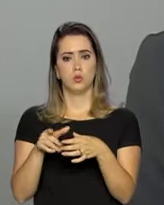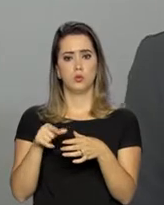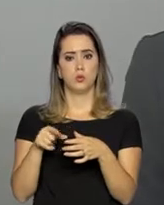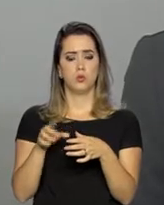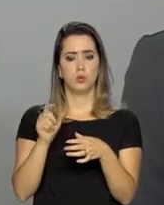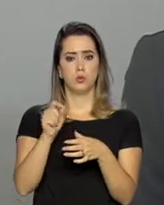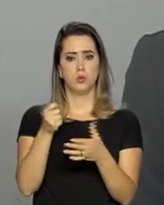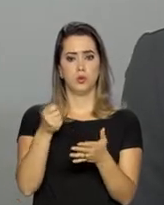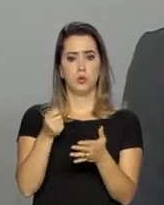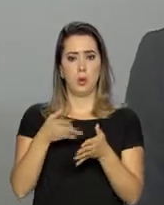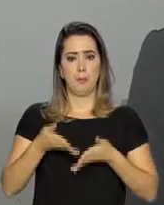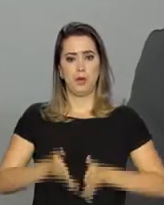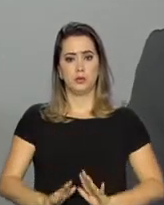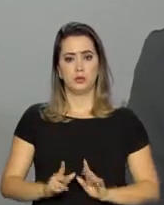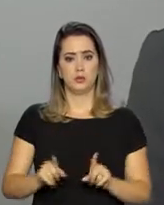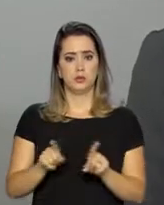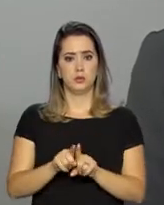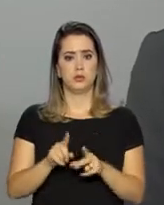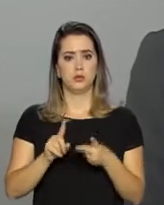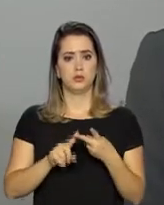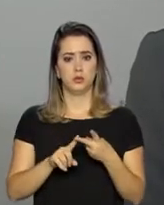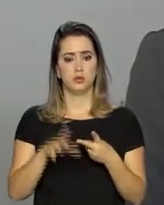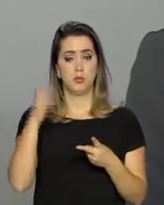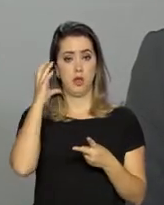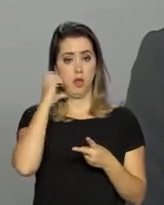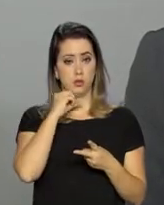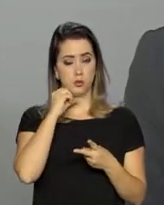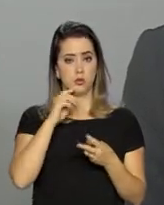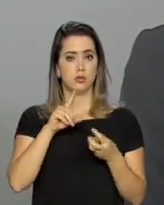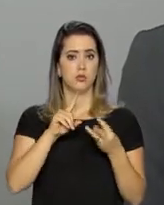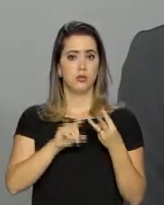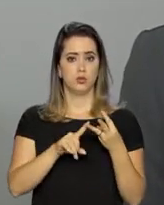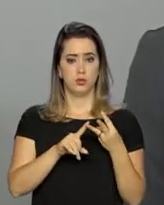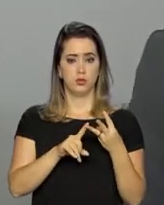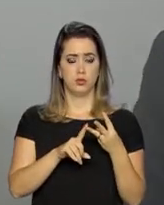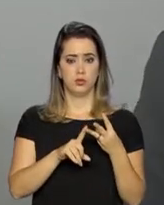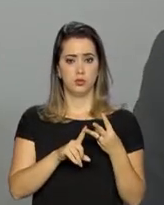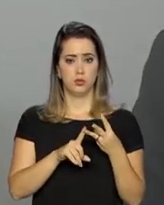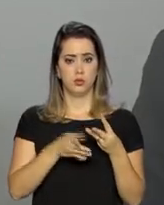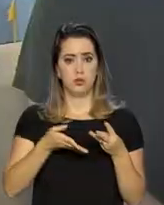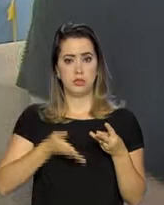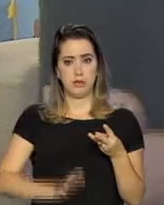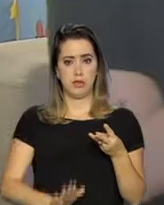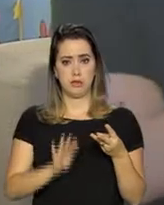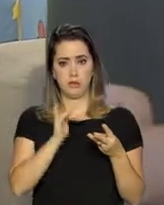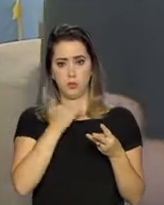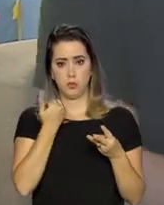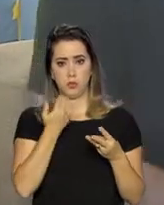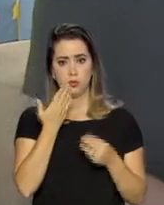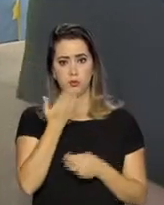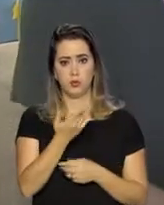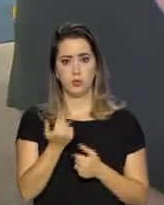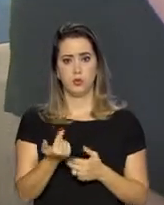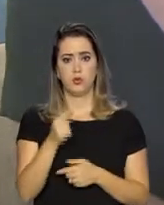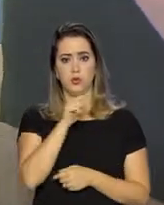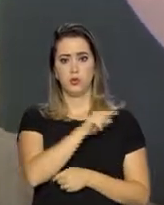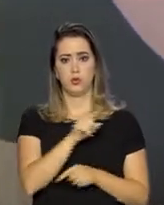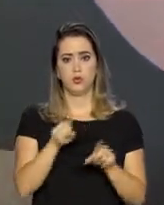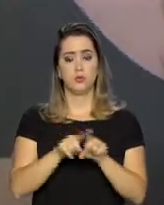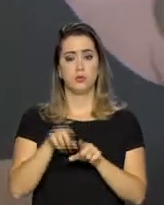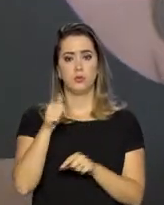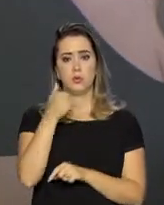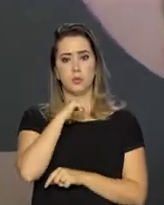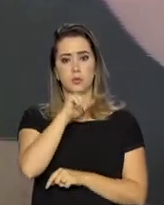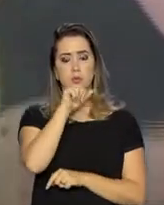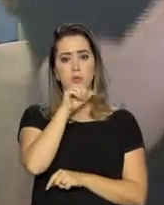gerador parto como também para adoção e para o natimorto é o caso da maria e lineu da